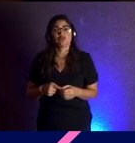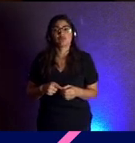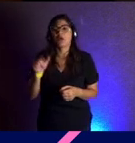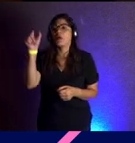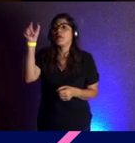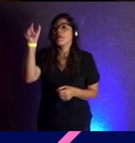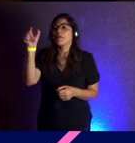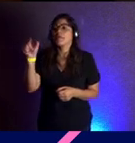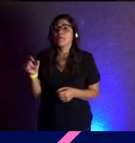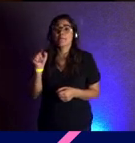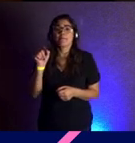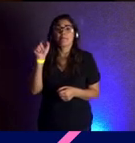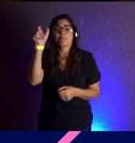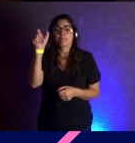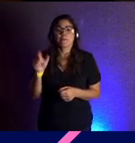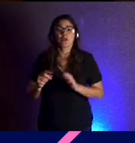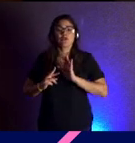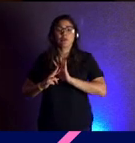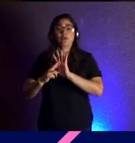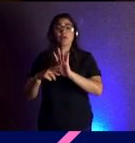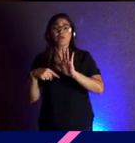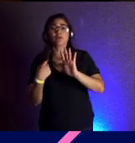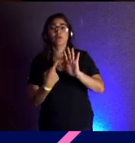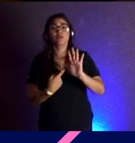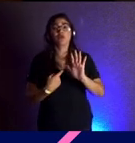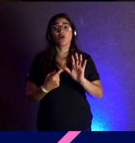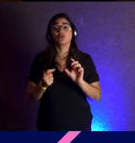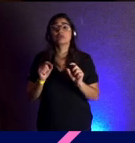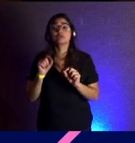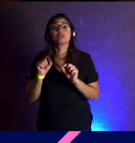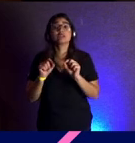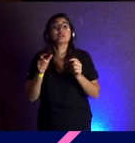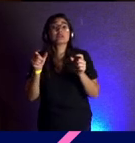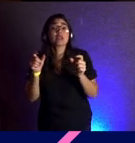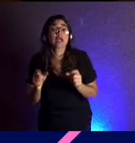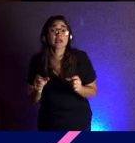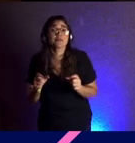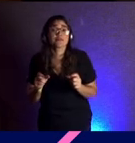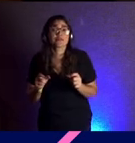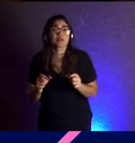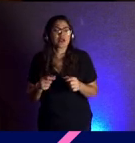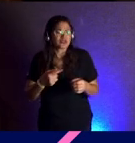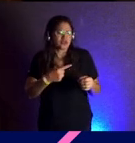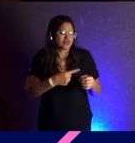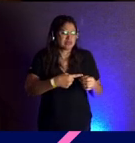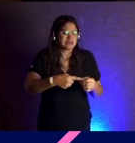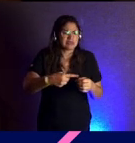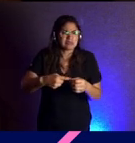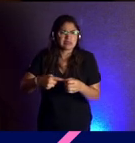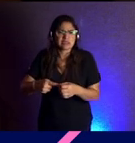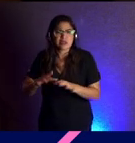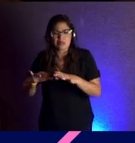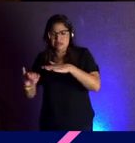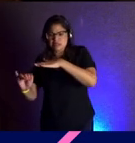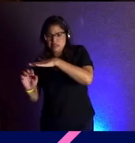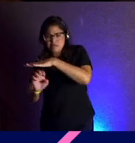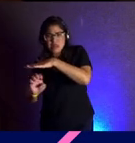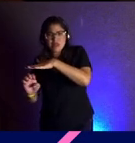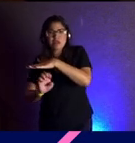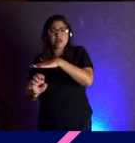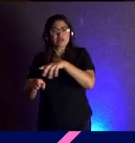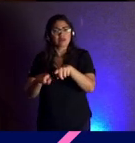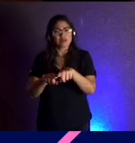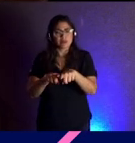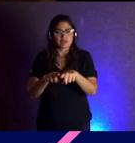representando, e não só nos municípios, mas nas entidades de classe, nas entidades empresariais, inclusive,